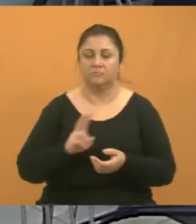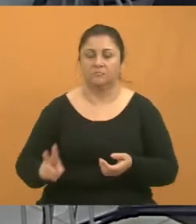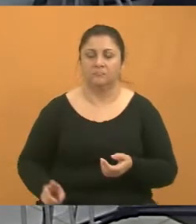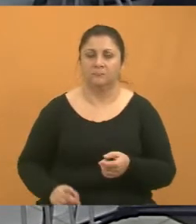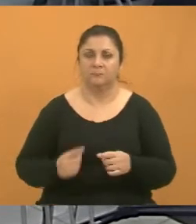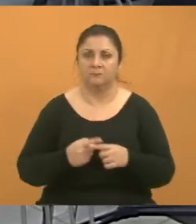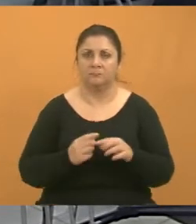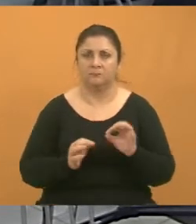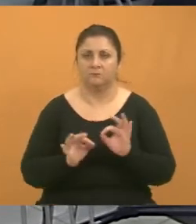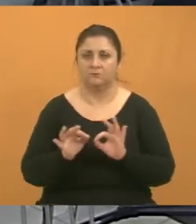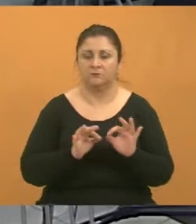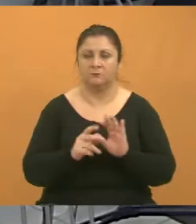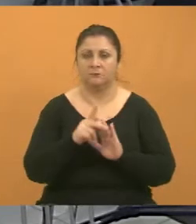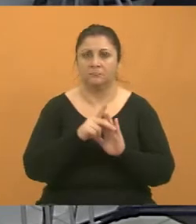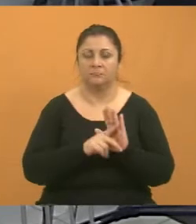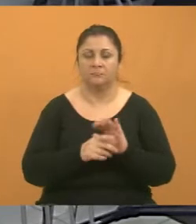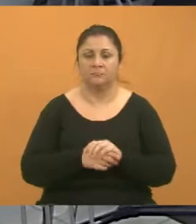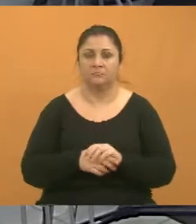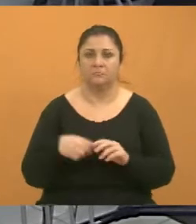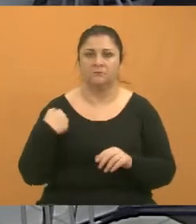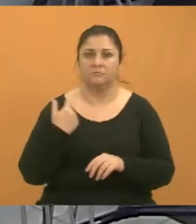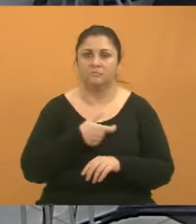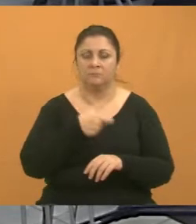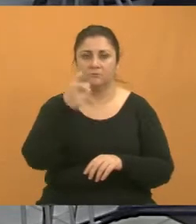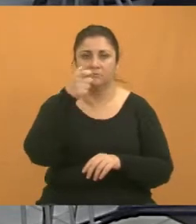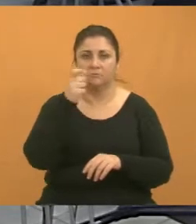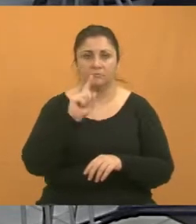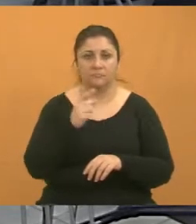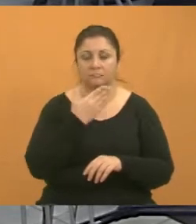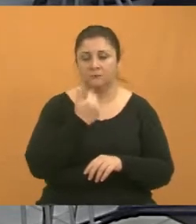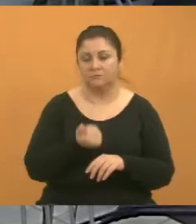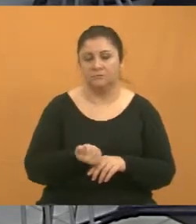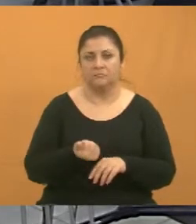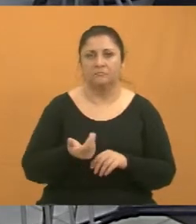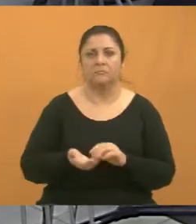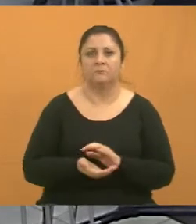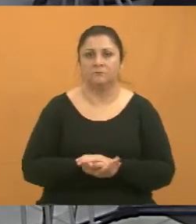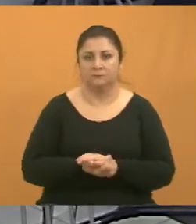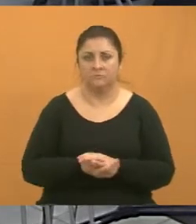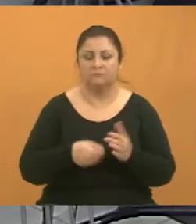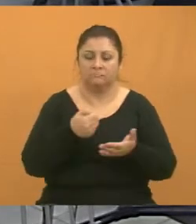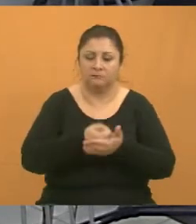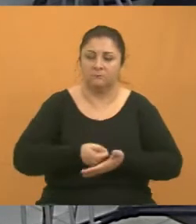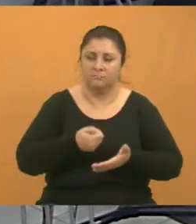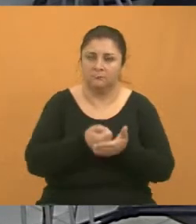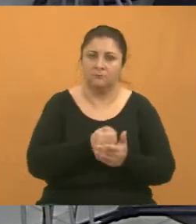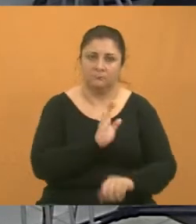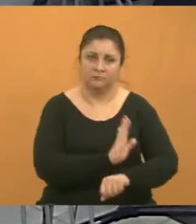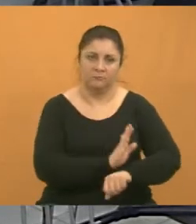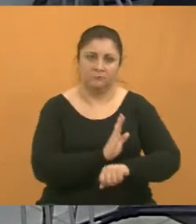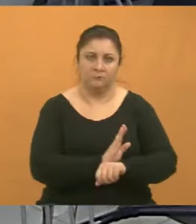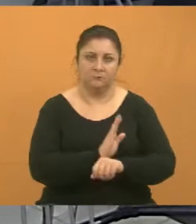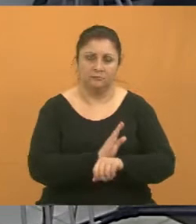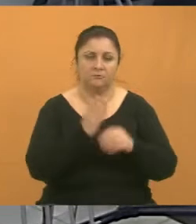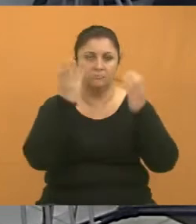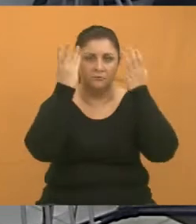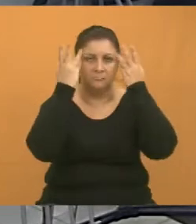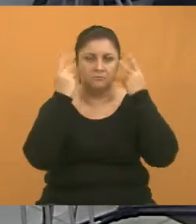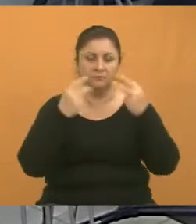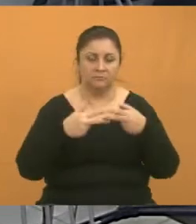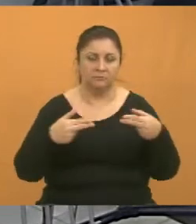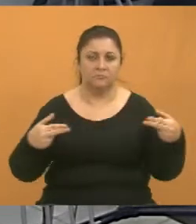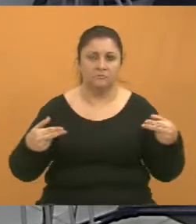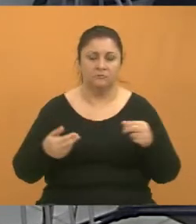por esse projeto. E a gente vê, Sônia, não é fácil, né, essa luta de defender aí